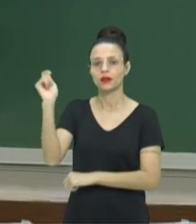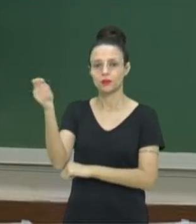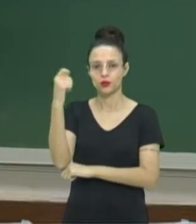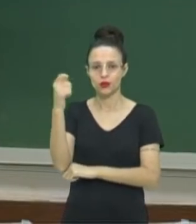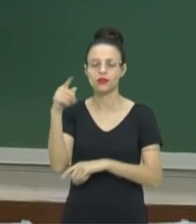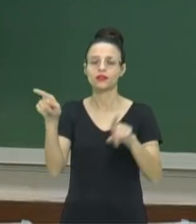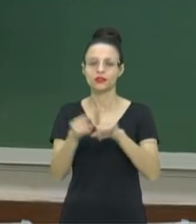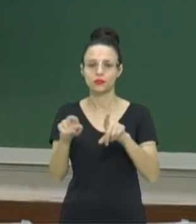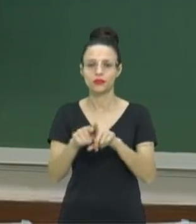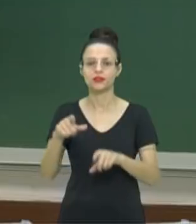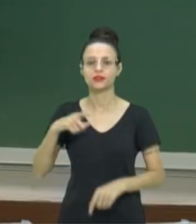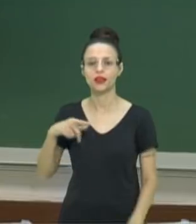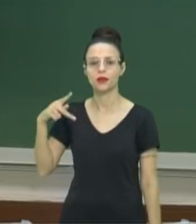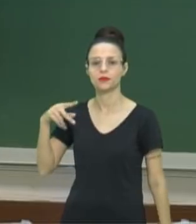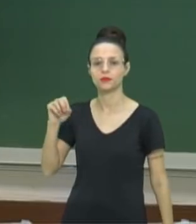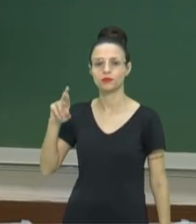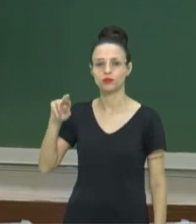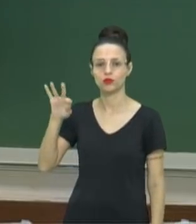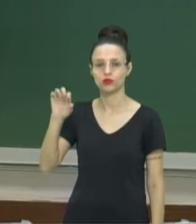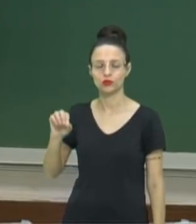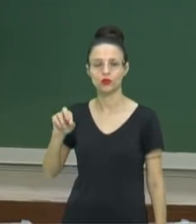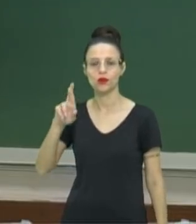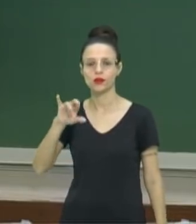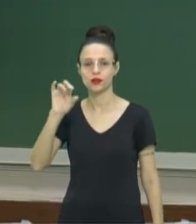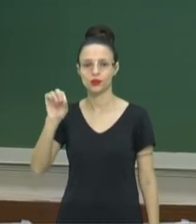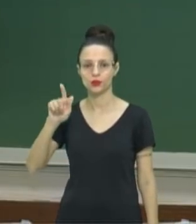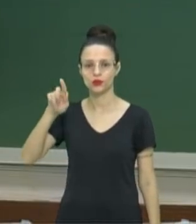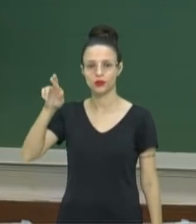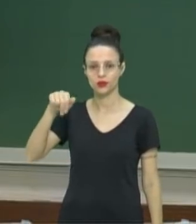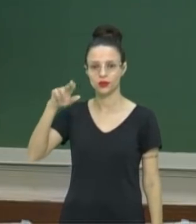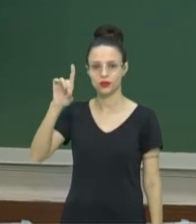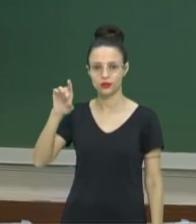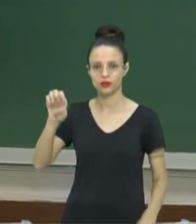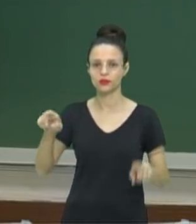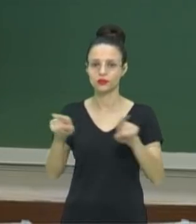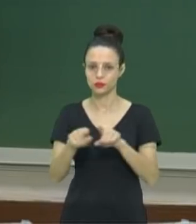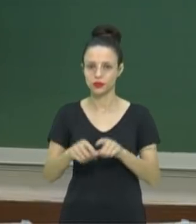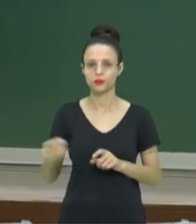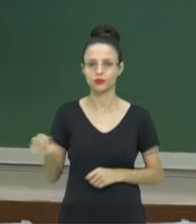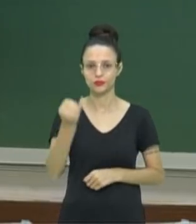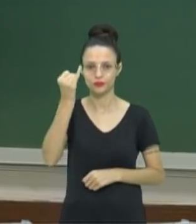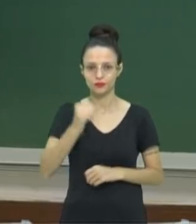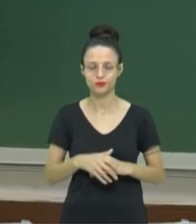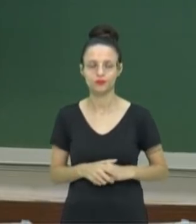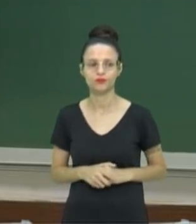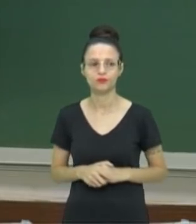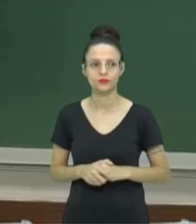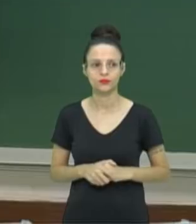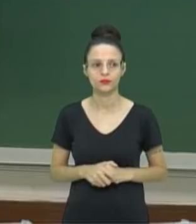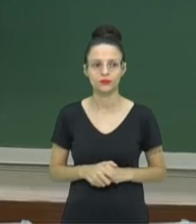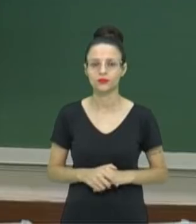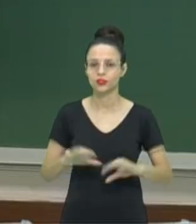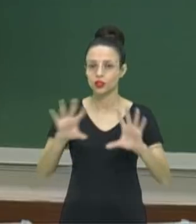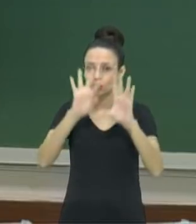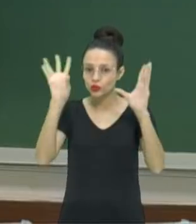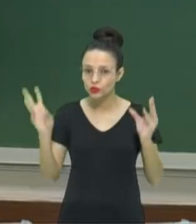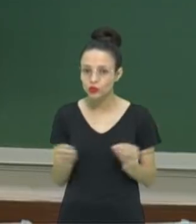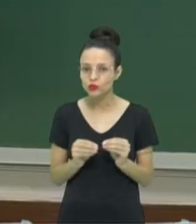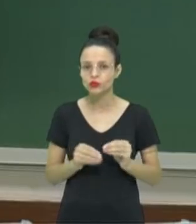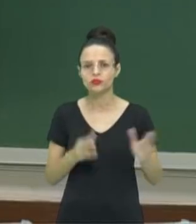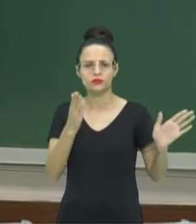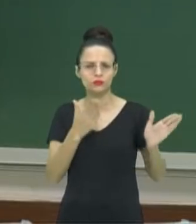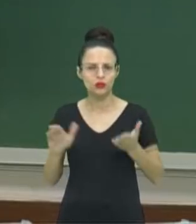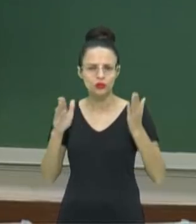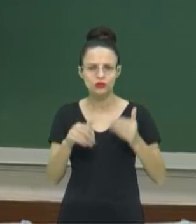vamos ter também o Porto de Rio Grande, que é importante nesse sentido ali dos meios de transporte. E aí eu tenho tudo isso